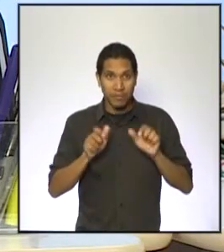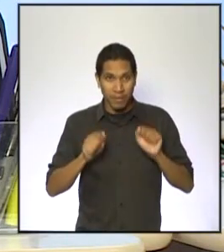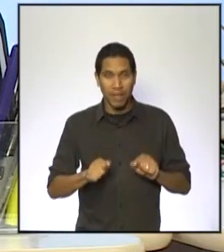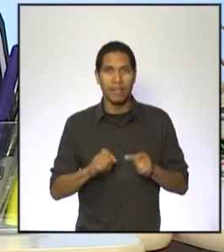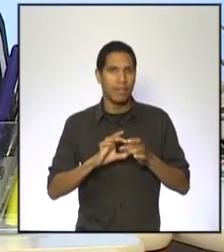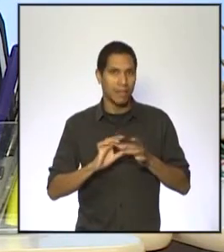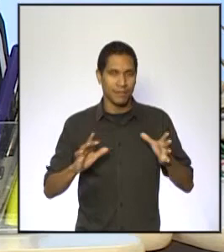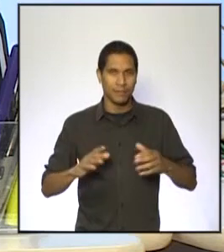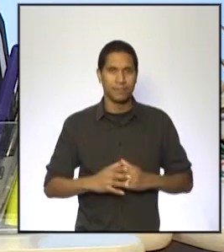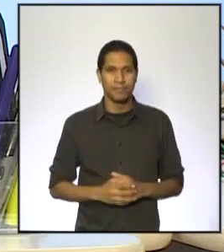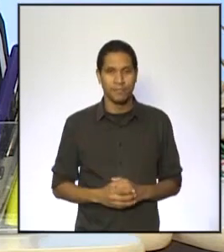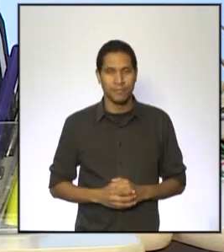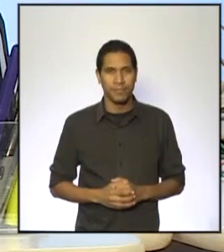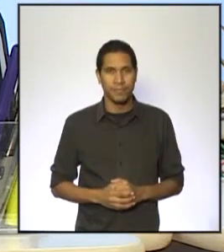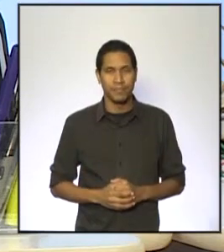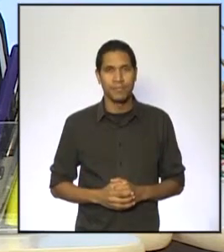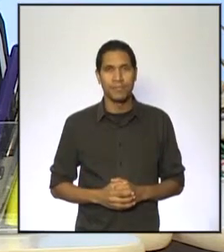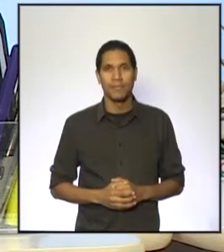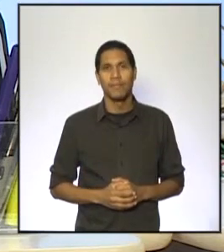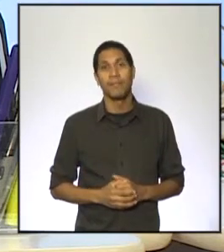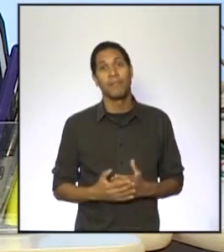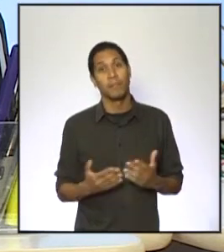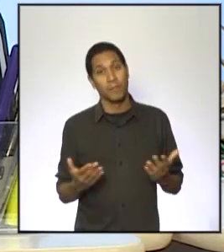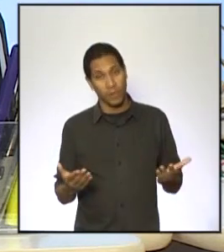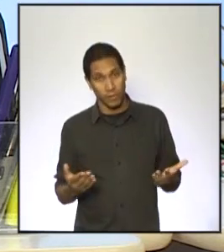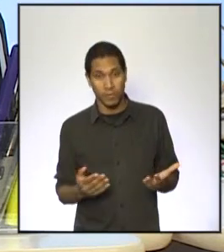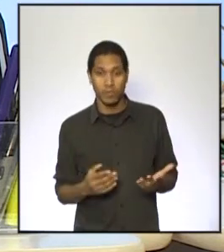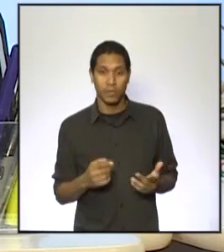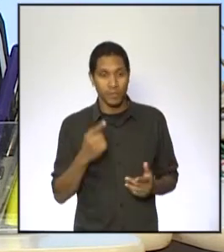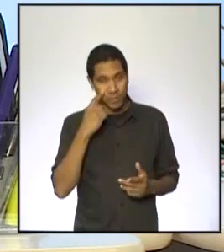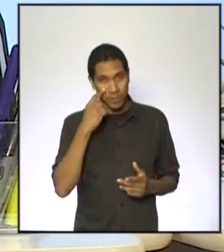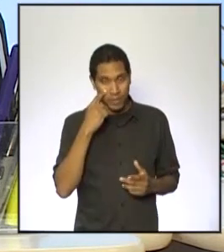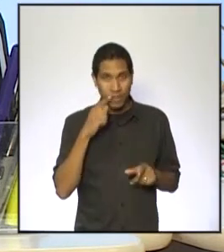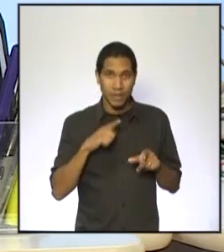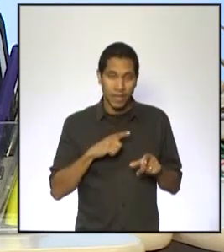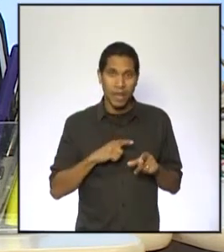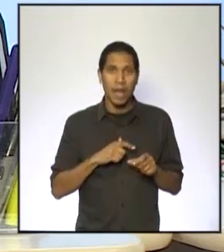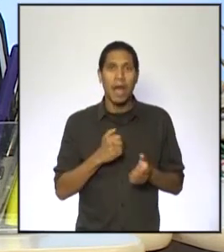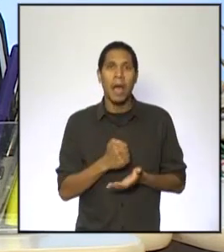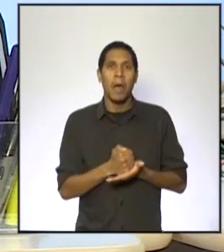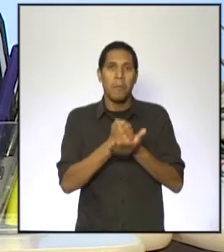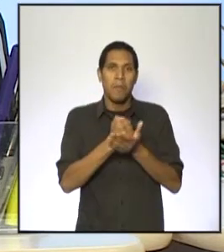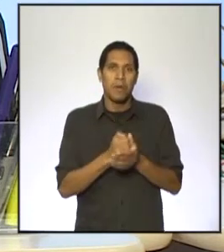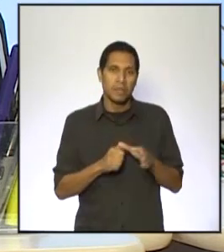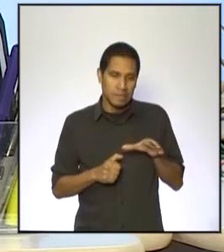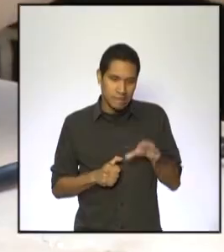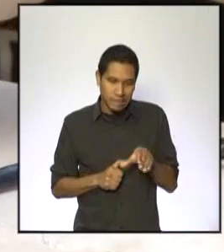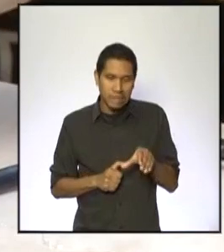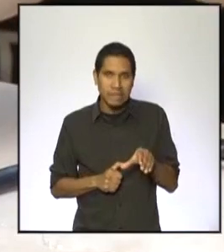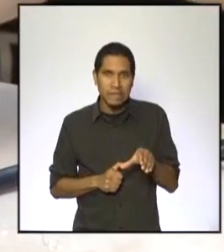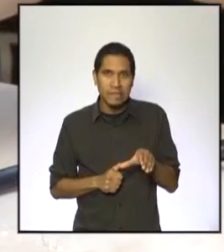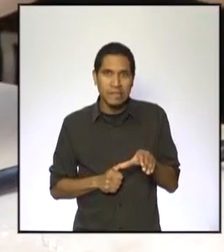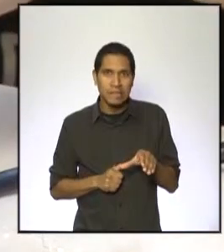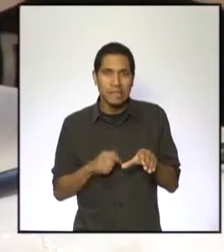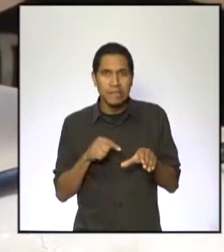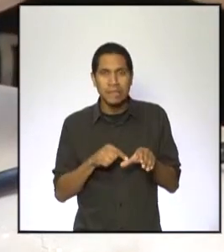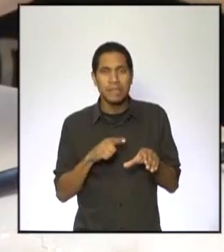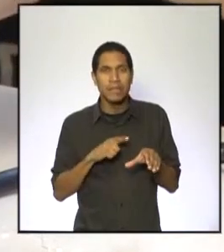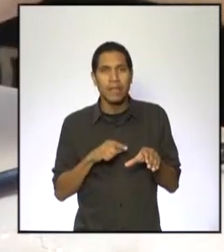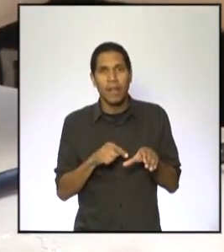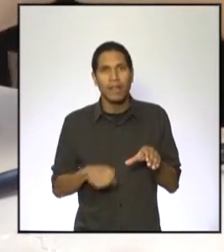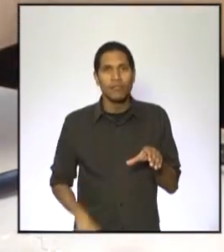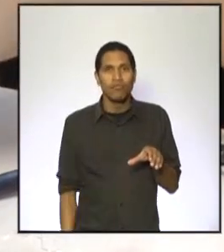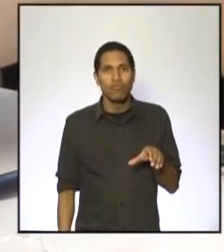E aí, então, nós vamos segurar aqui um pouquinho, para poder dar tempo da nossa mão secar aqui com a